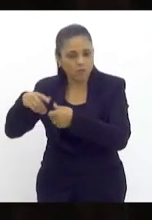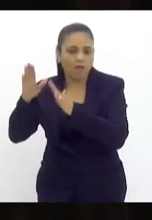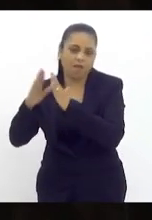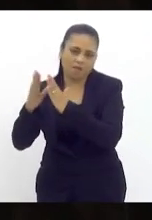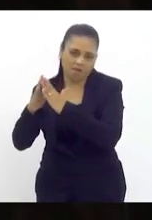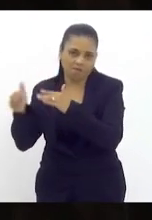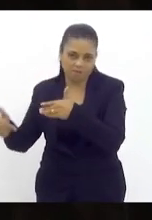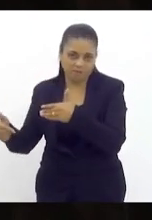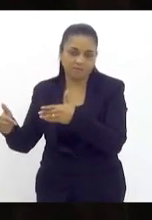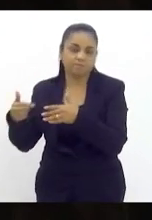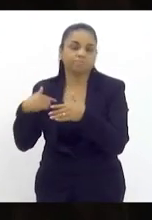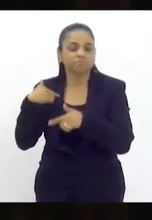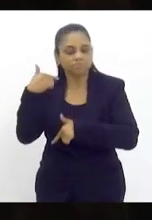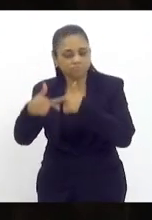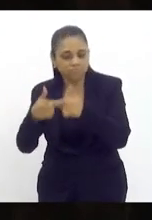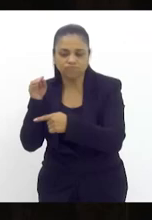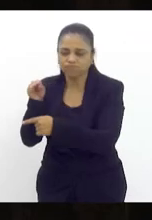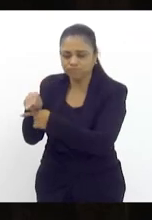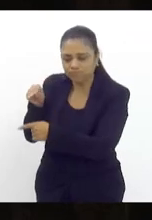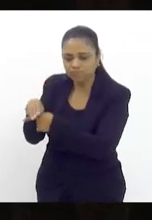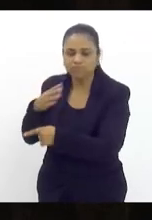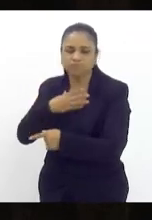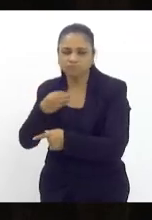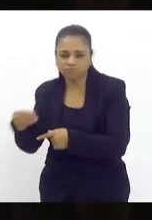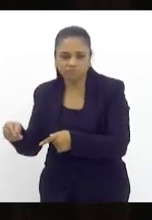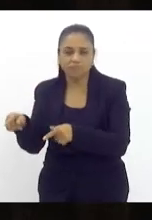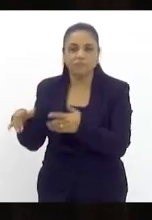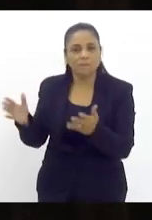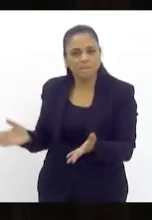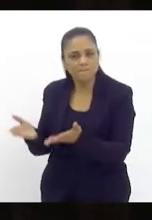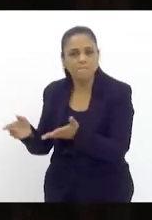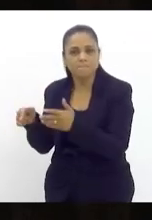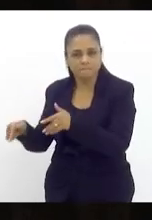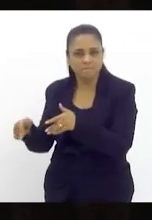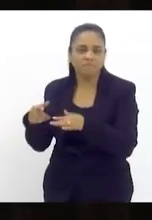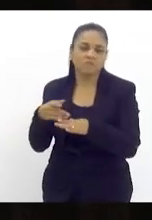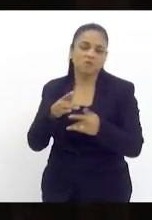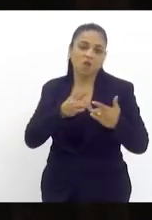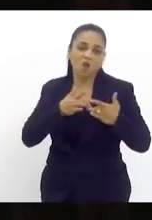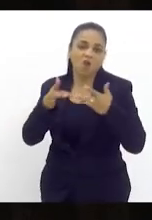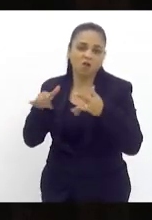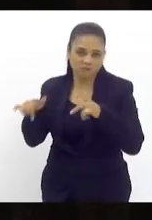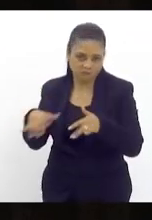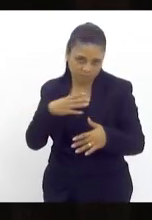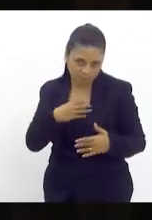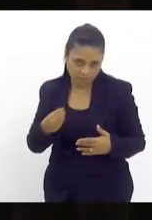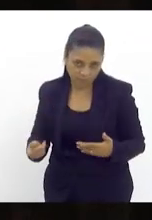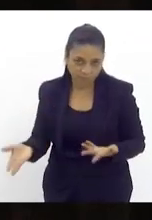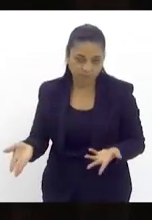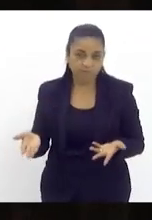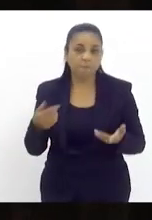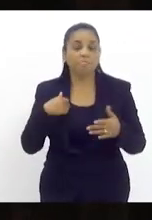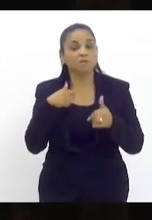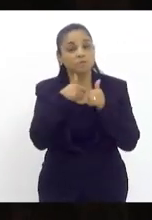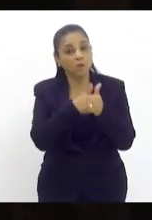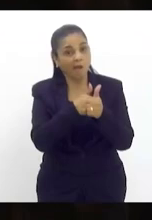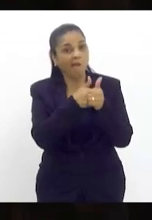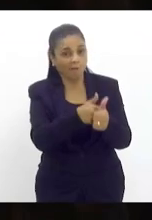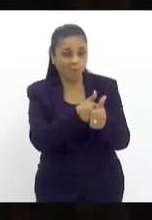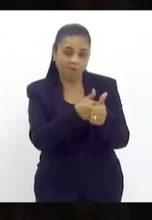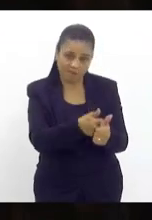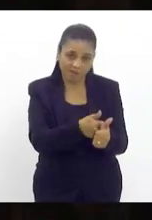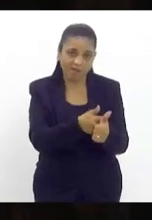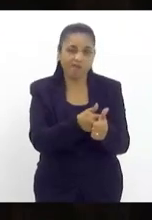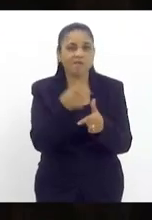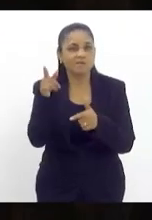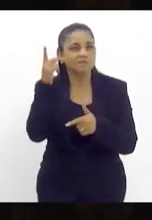E que se pudesse ter essa disponibilidade de coração para os filhos. E eu acompanhei, infelizmente, em